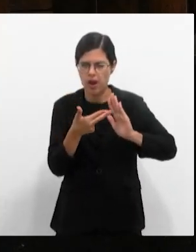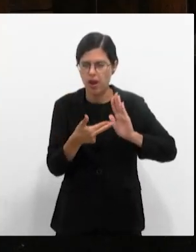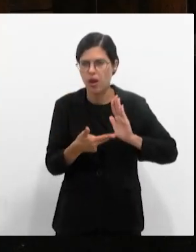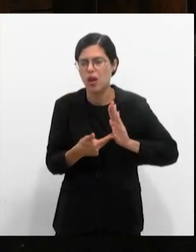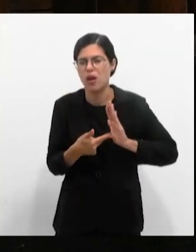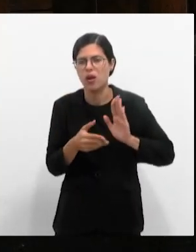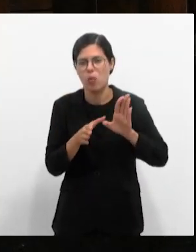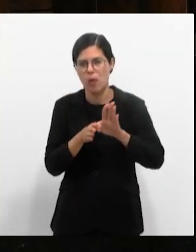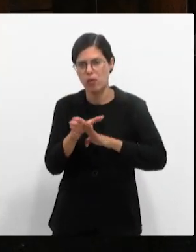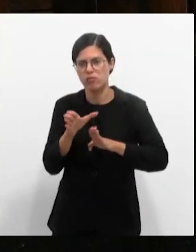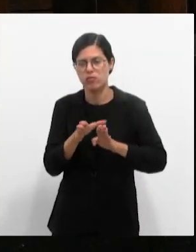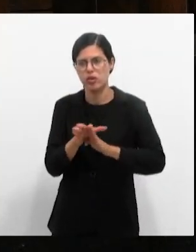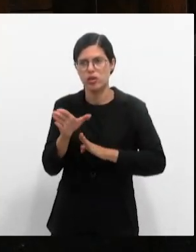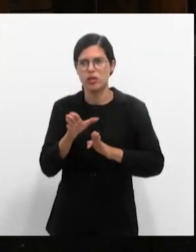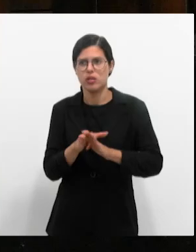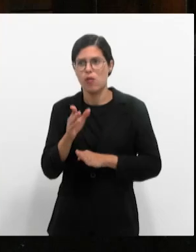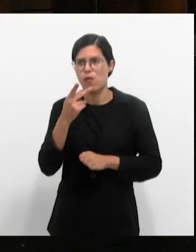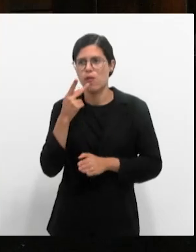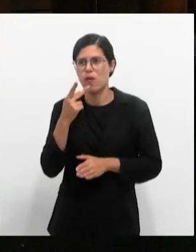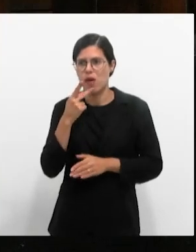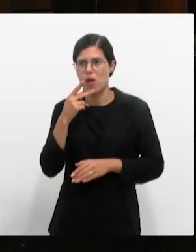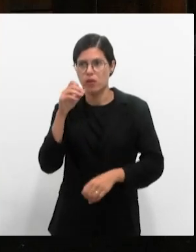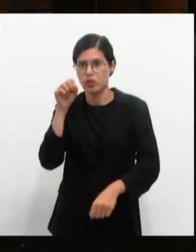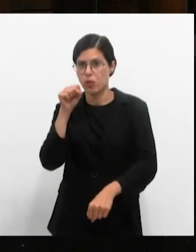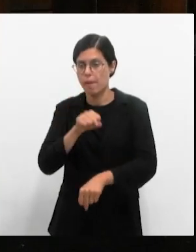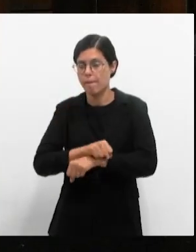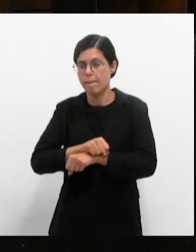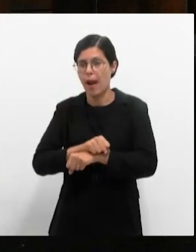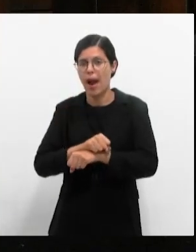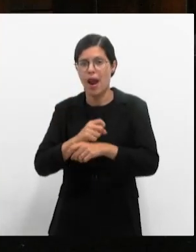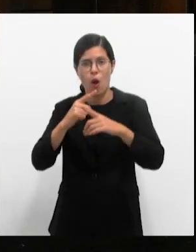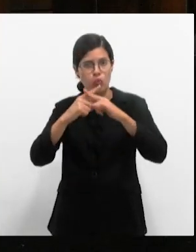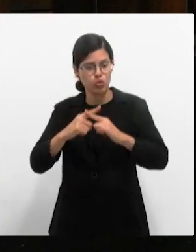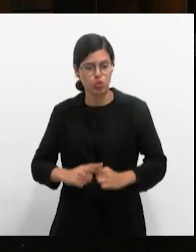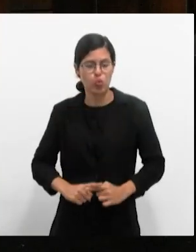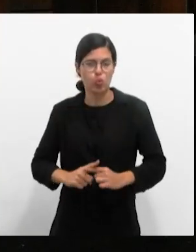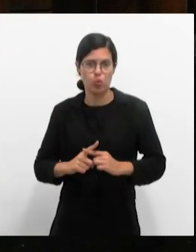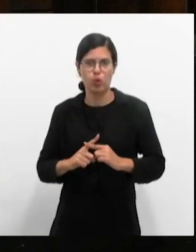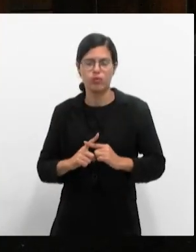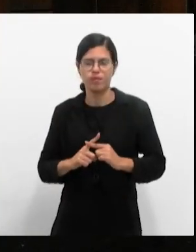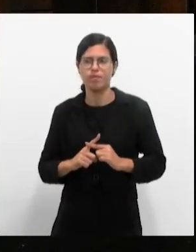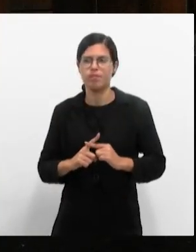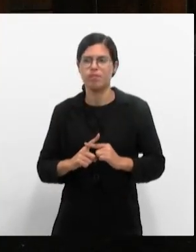fala de paralisação da partida em caso